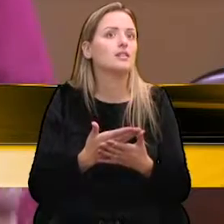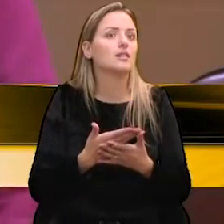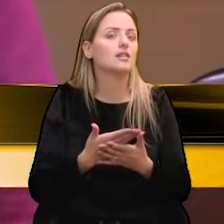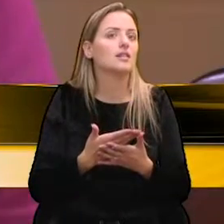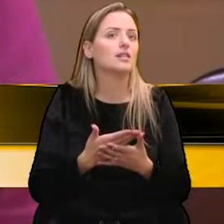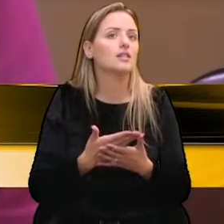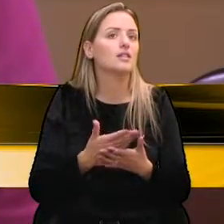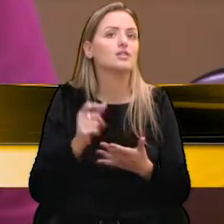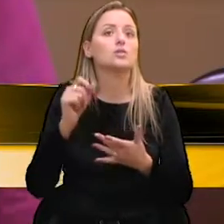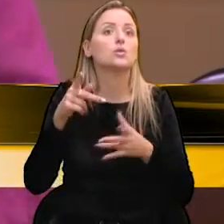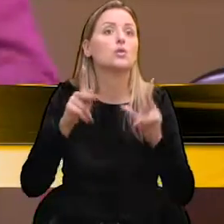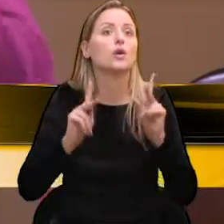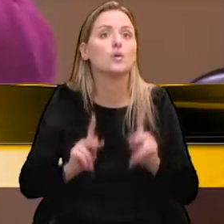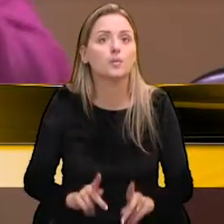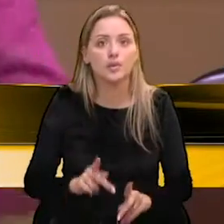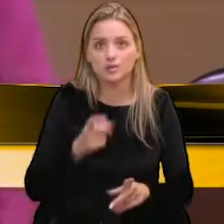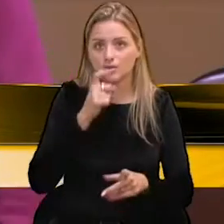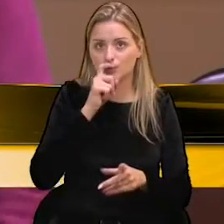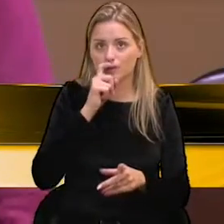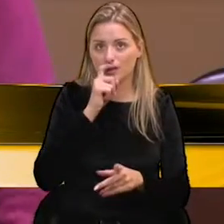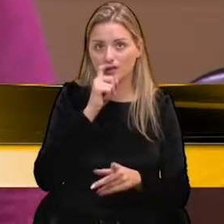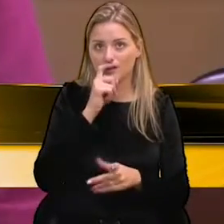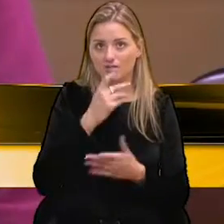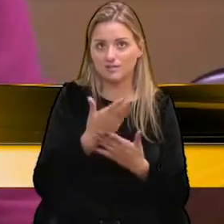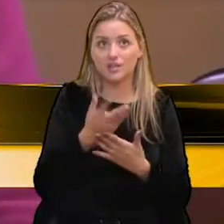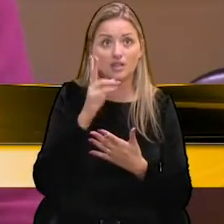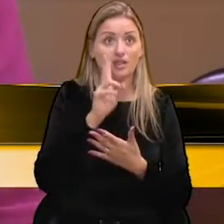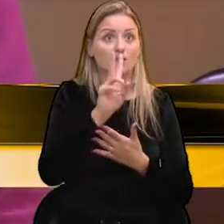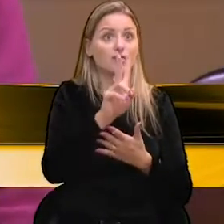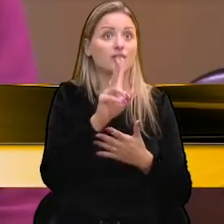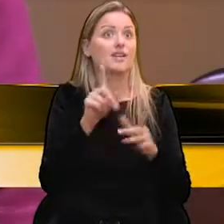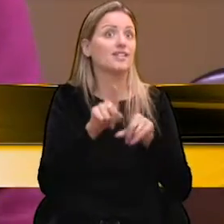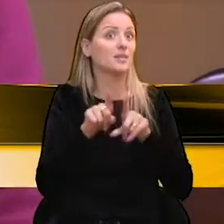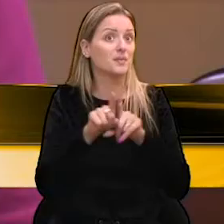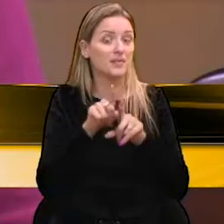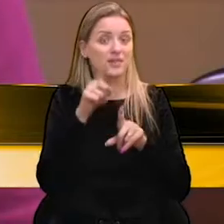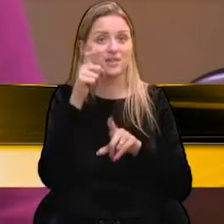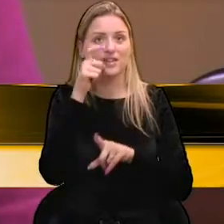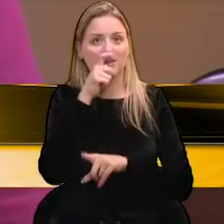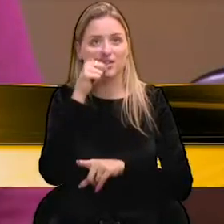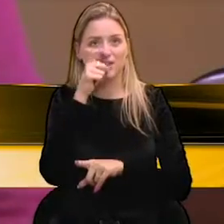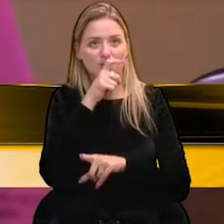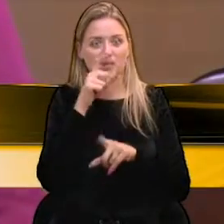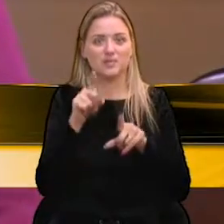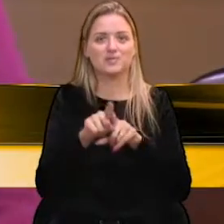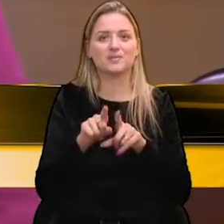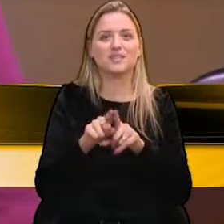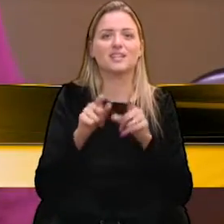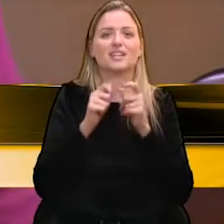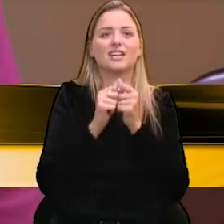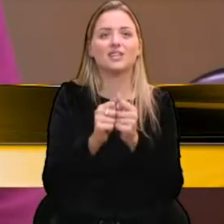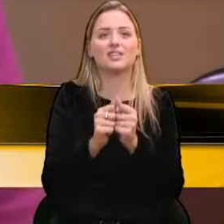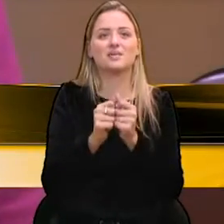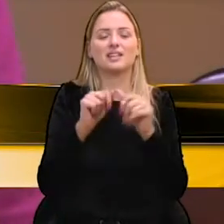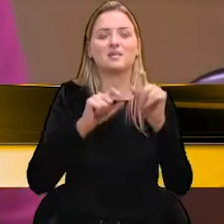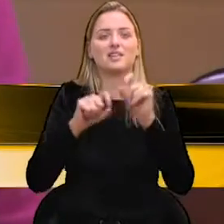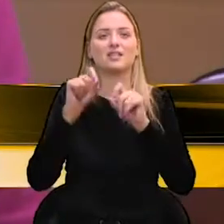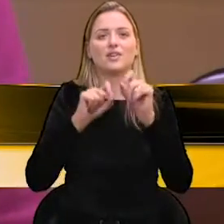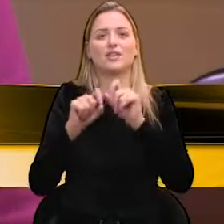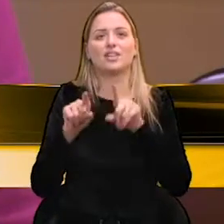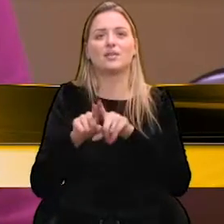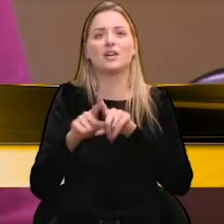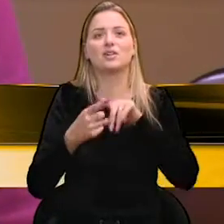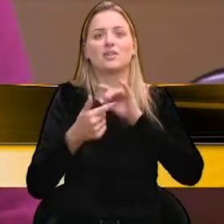de quem é o pai? A gente vê isso muito até em novela. Então eu vejo, pelo mérito do projeto, que seria uma garantia dessa criança